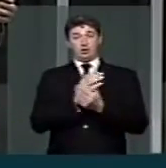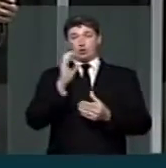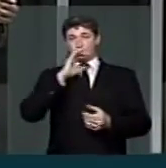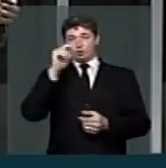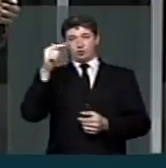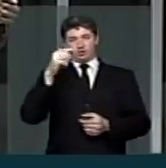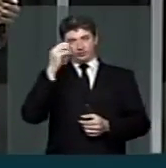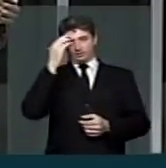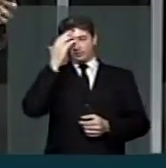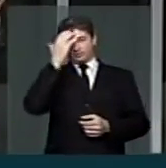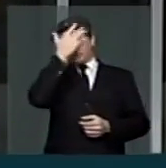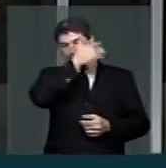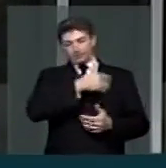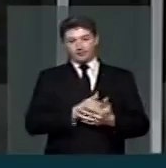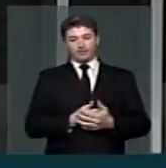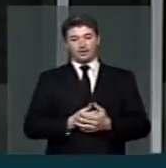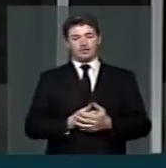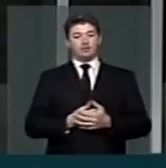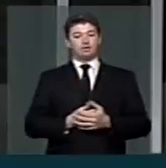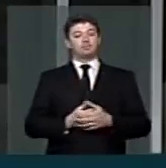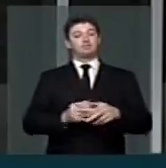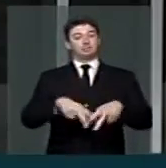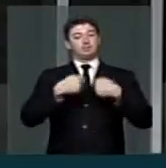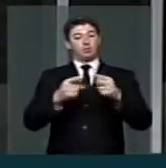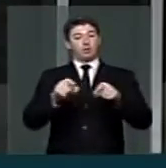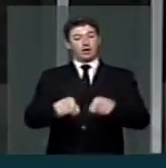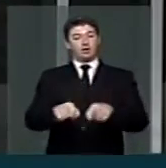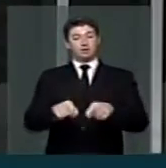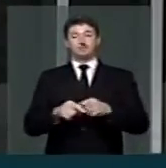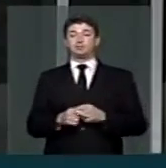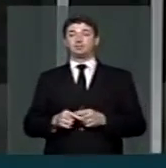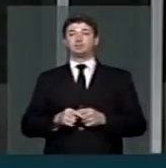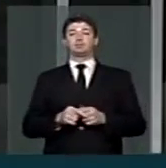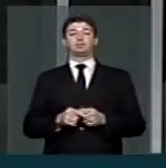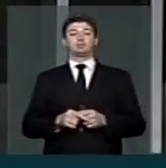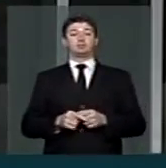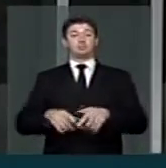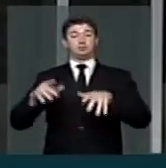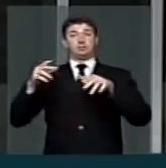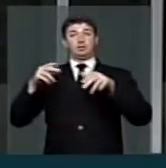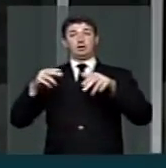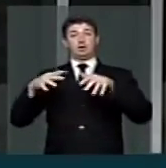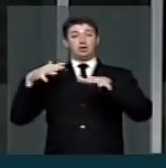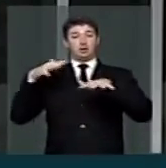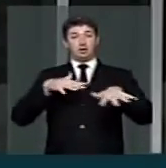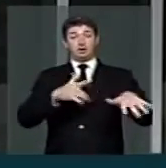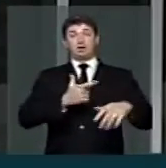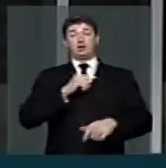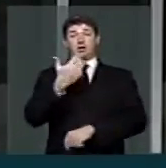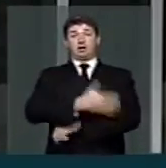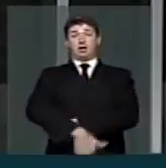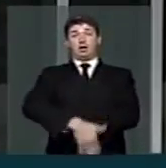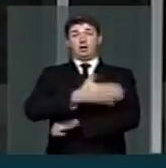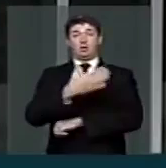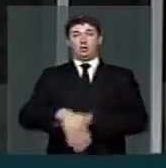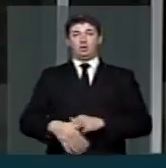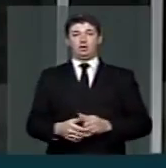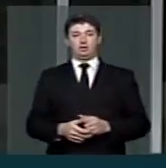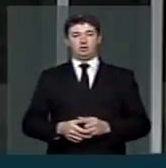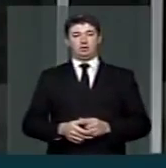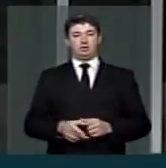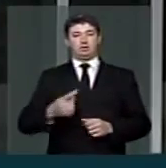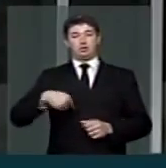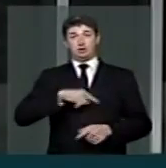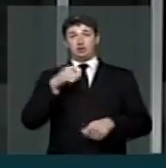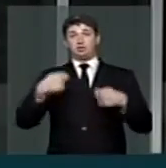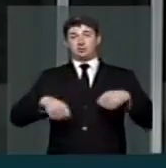urgência. Diante das legítimas manifestações que estão nas ruas, Há que se